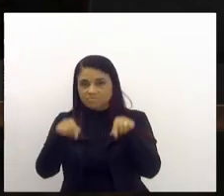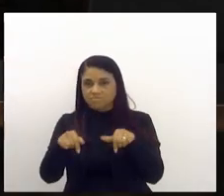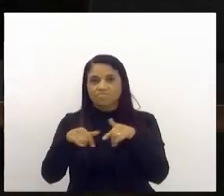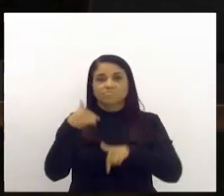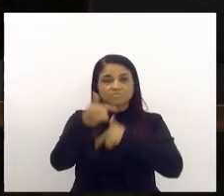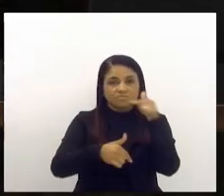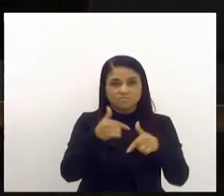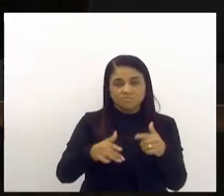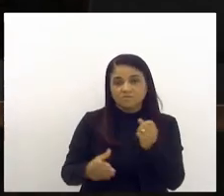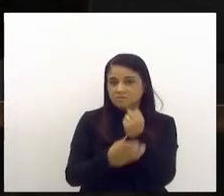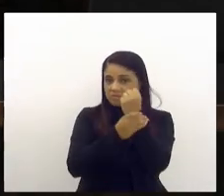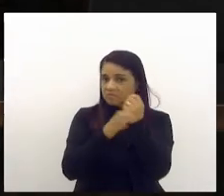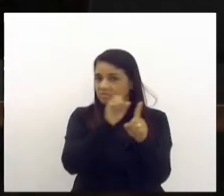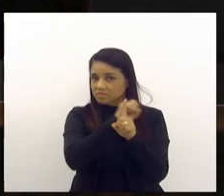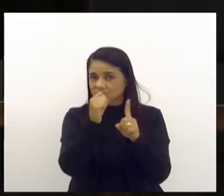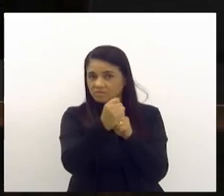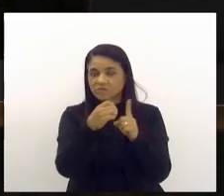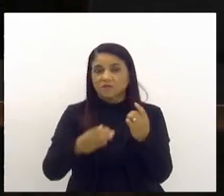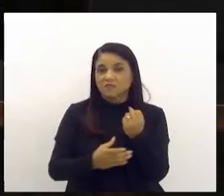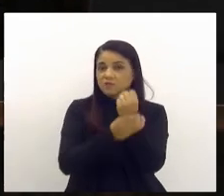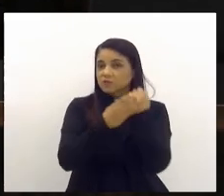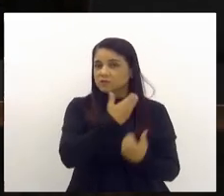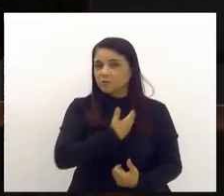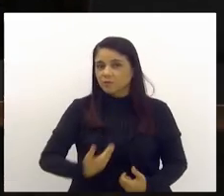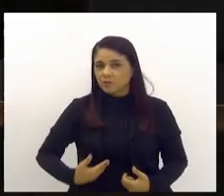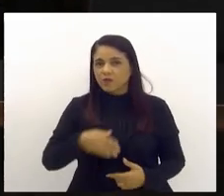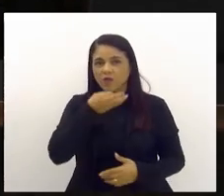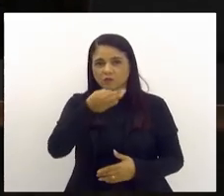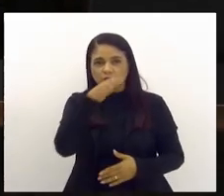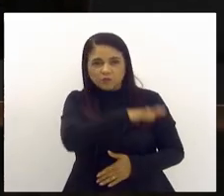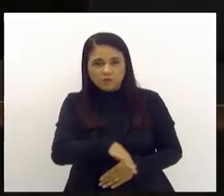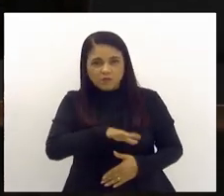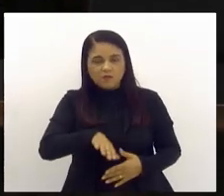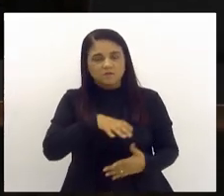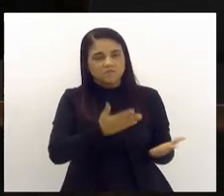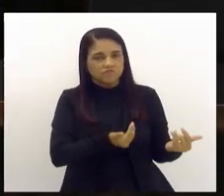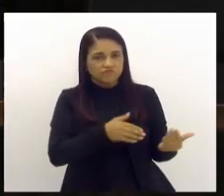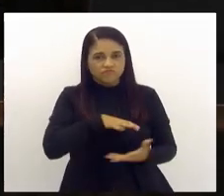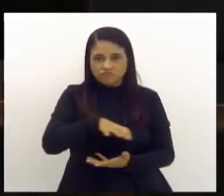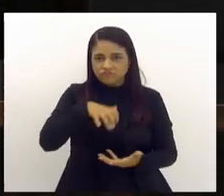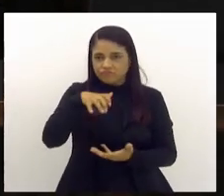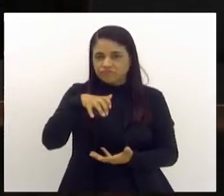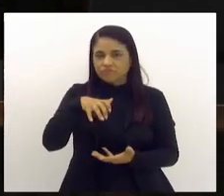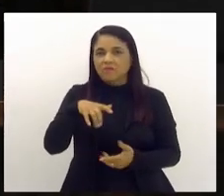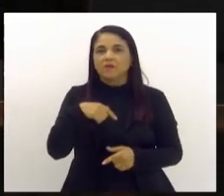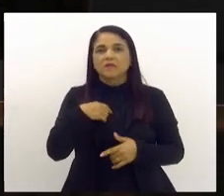Social, Seguridade Social, Segurança Pública, Assuntos da Criança, Adolescente e Idoso,